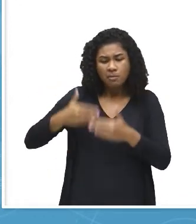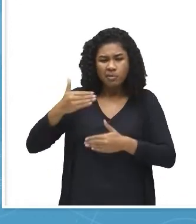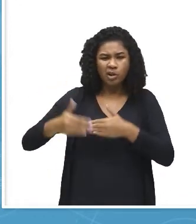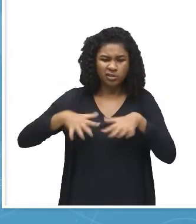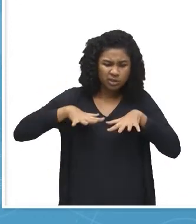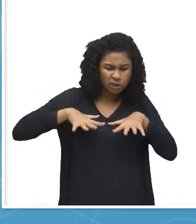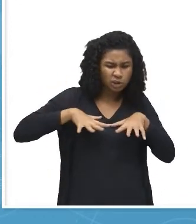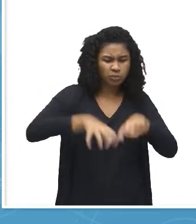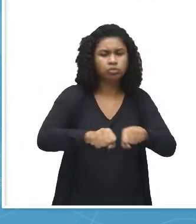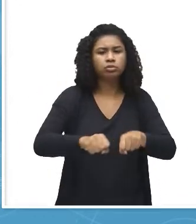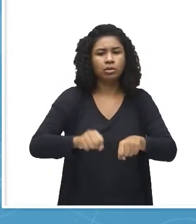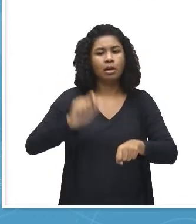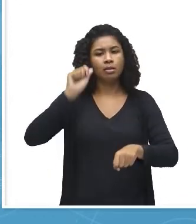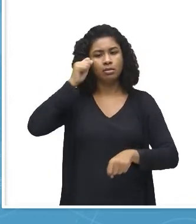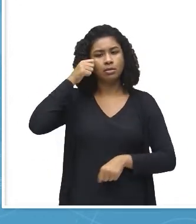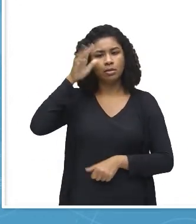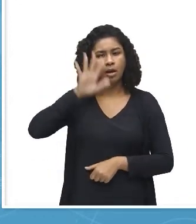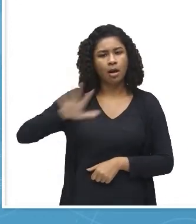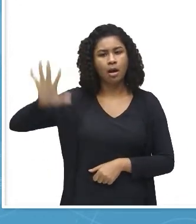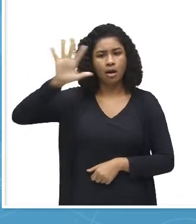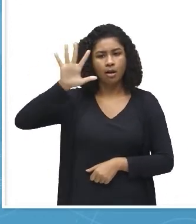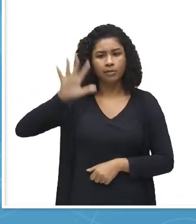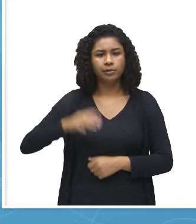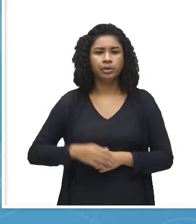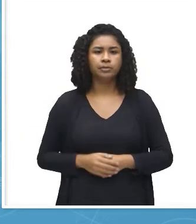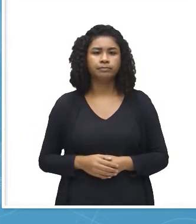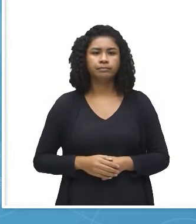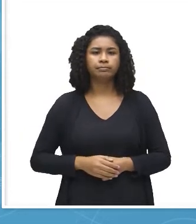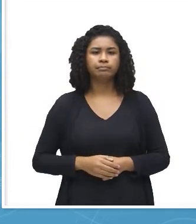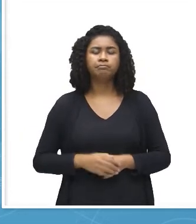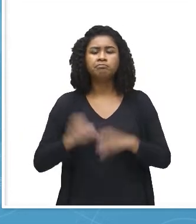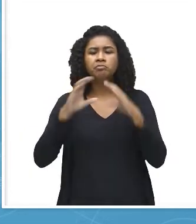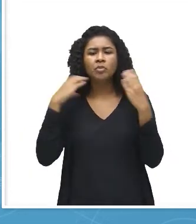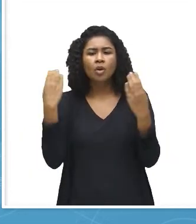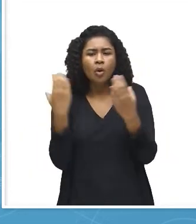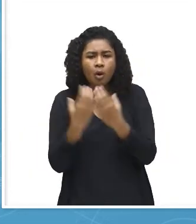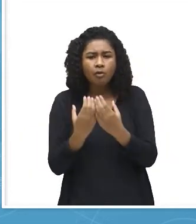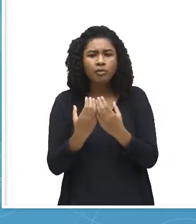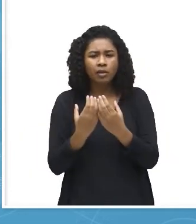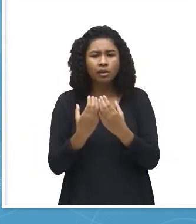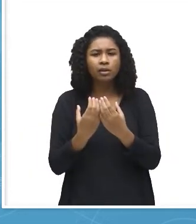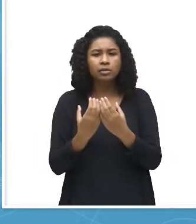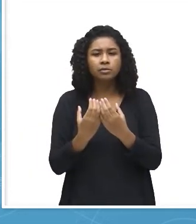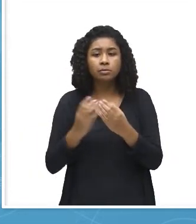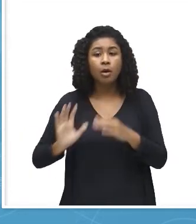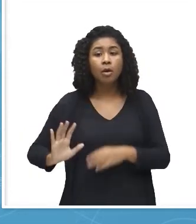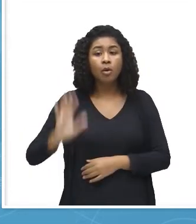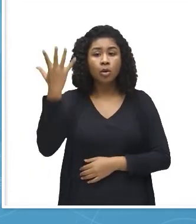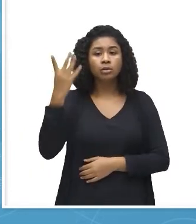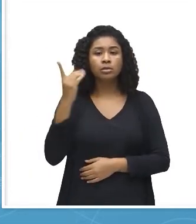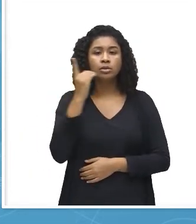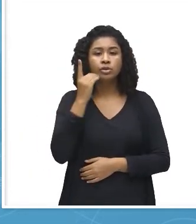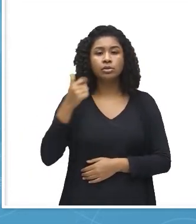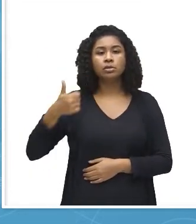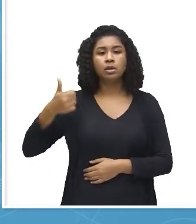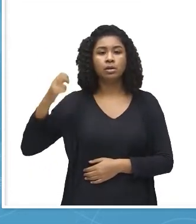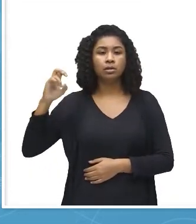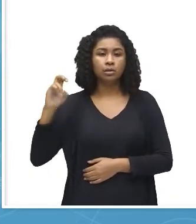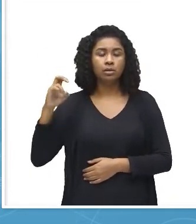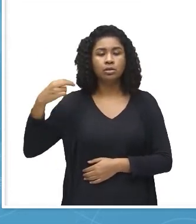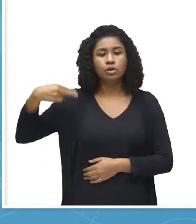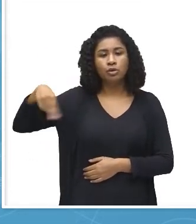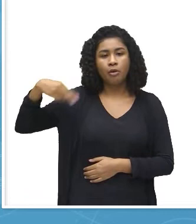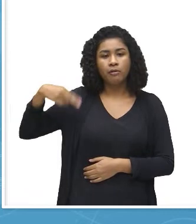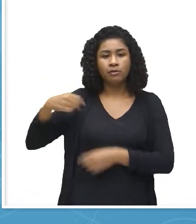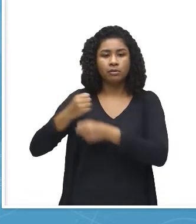África. A Conferência de Berlim, foi realizada em 15 de novembro de 1884